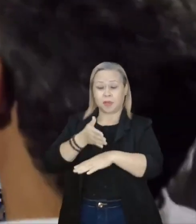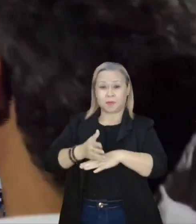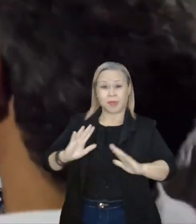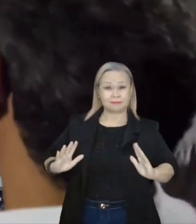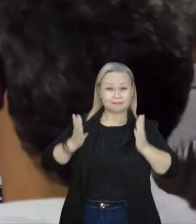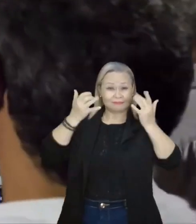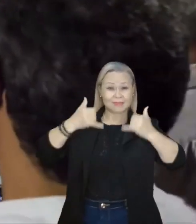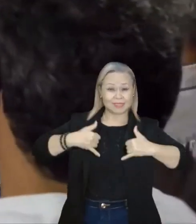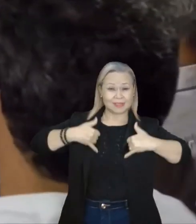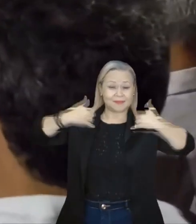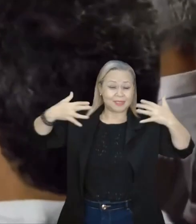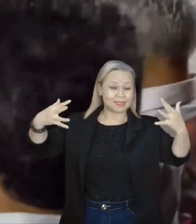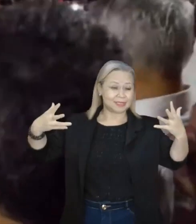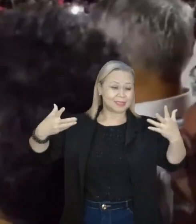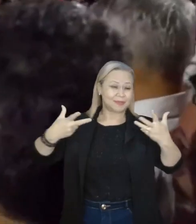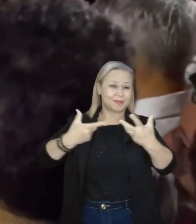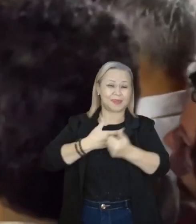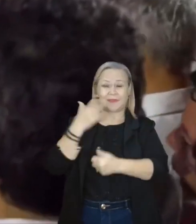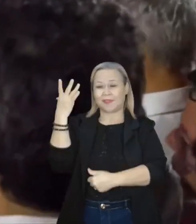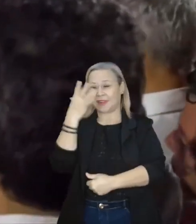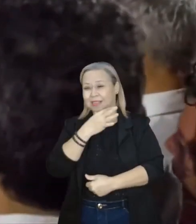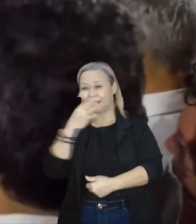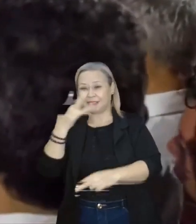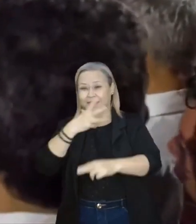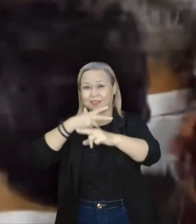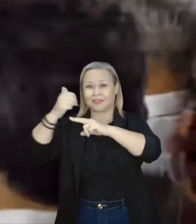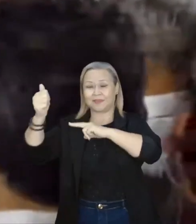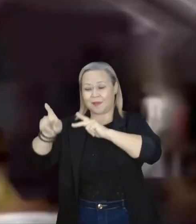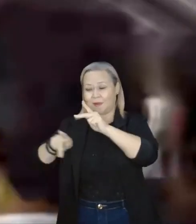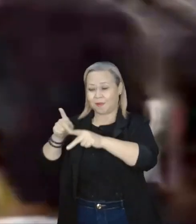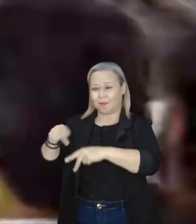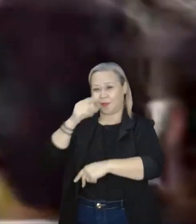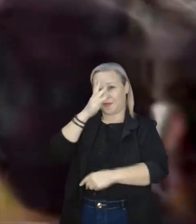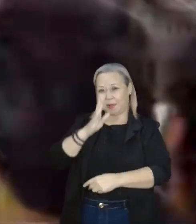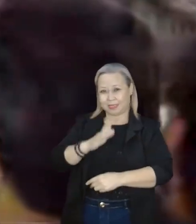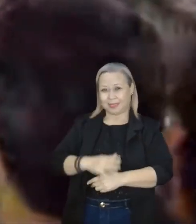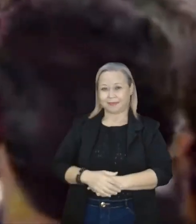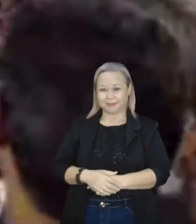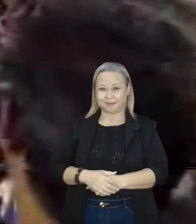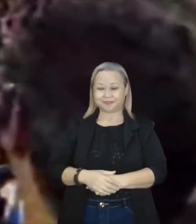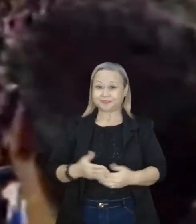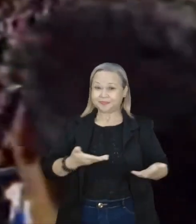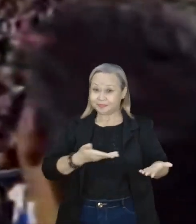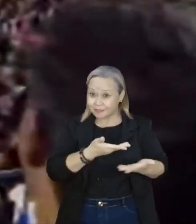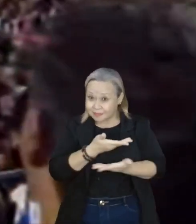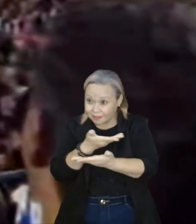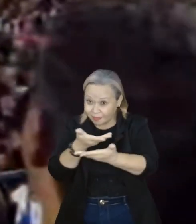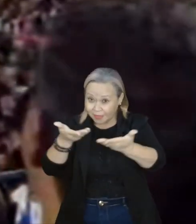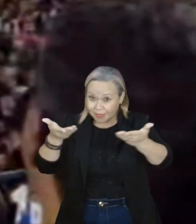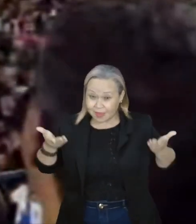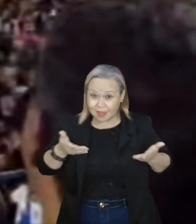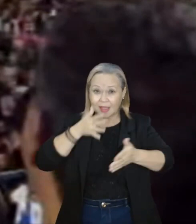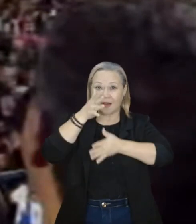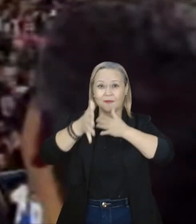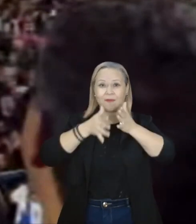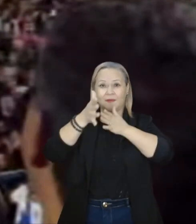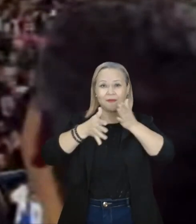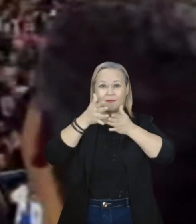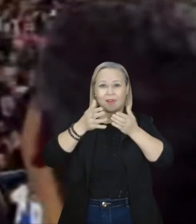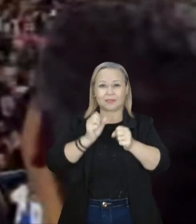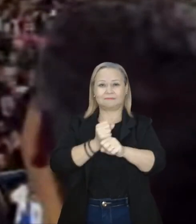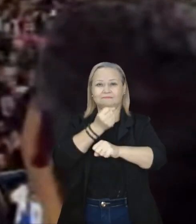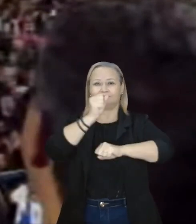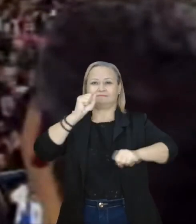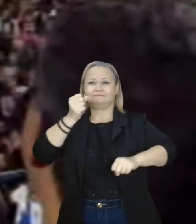linda, maravilhosa, que foi essa vitória do povo brasileiro. Então, com vocês, a palavra para o nosso grande,